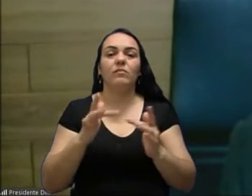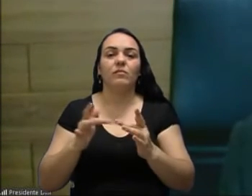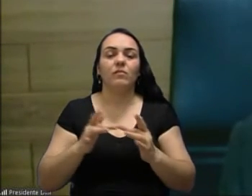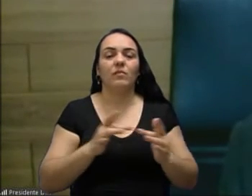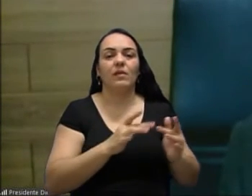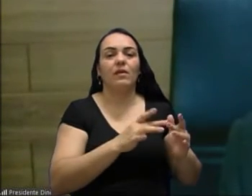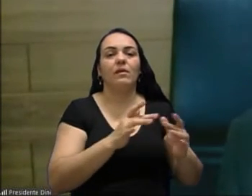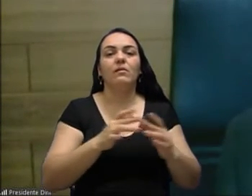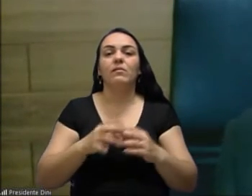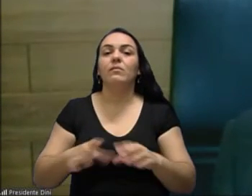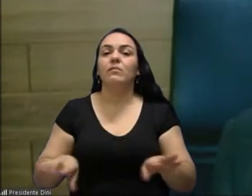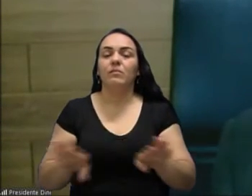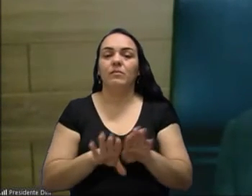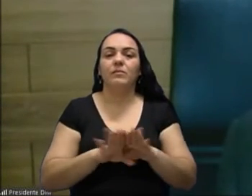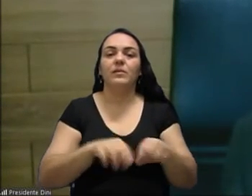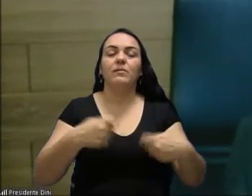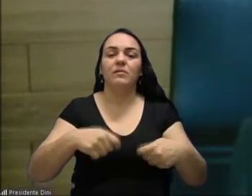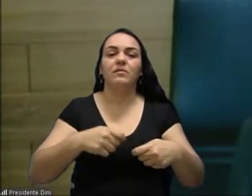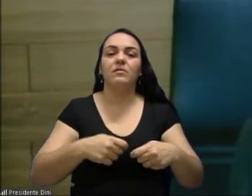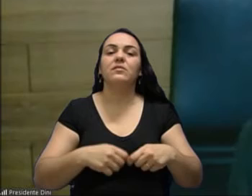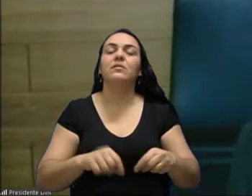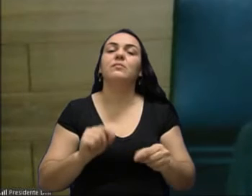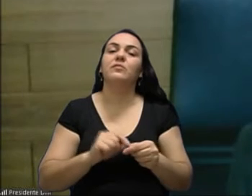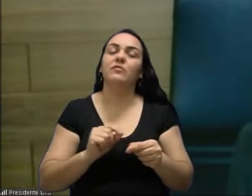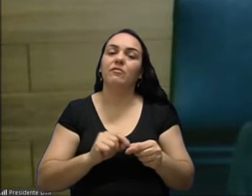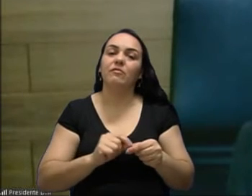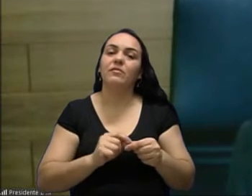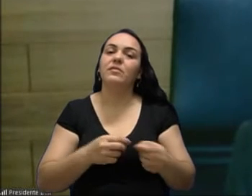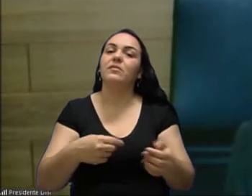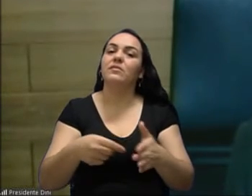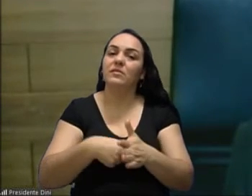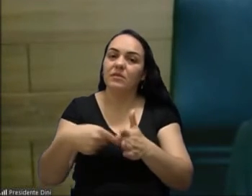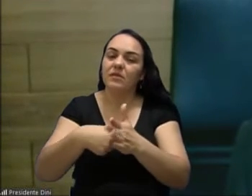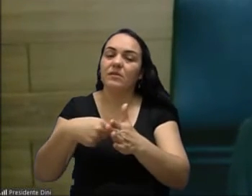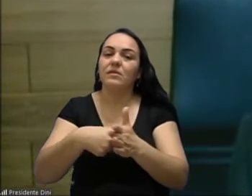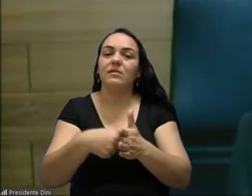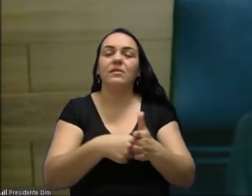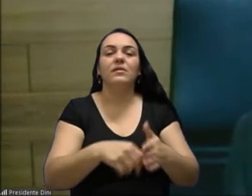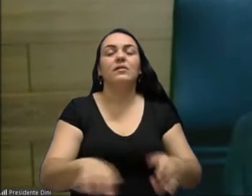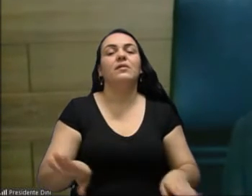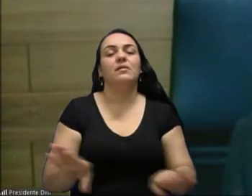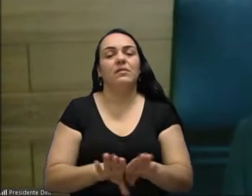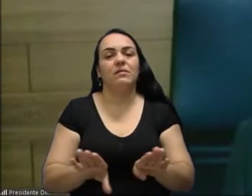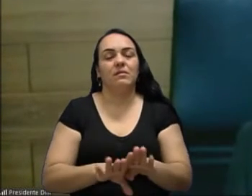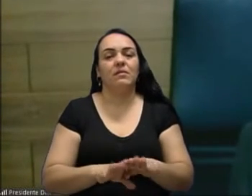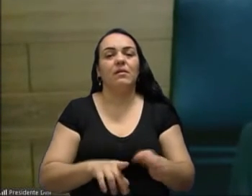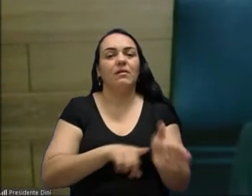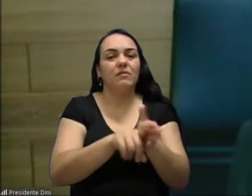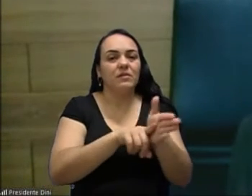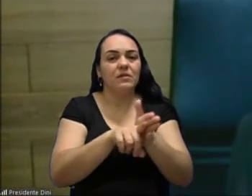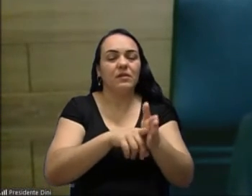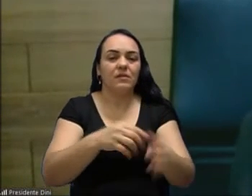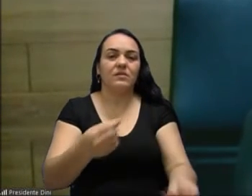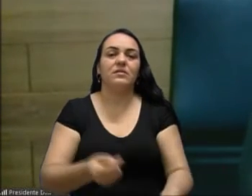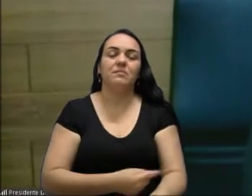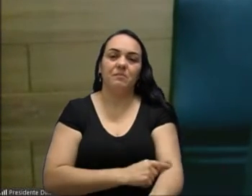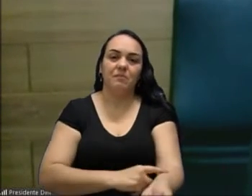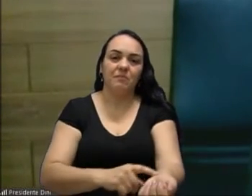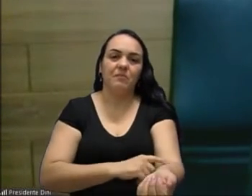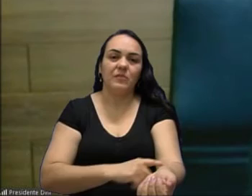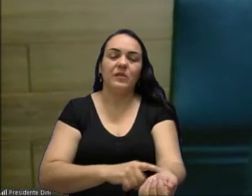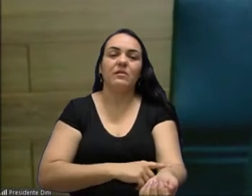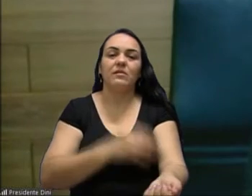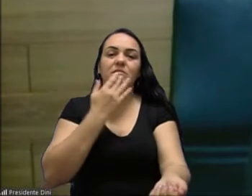epidemiológica para verificar a possibilidade de nova testagem ok e também de